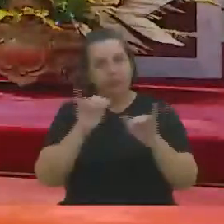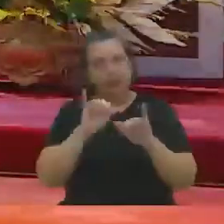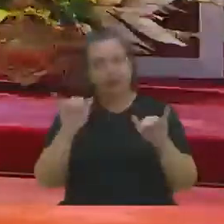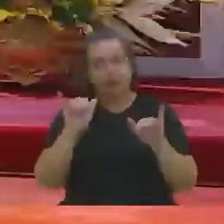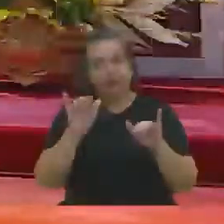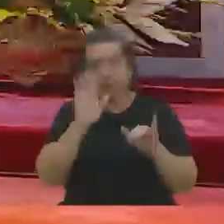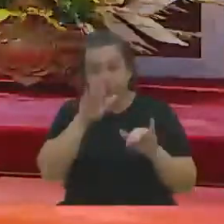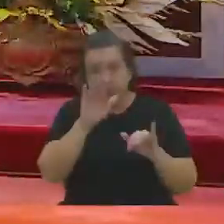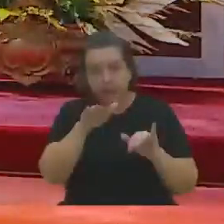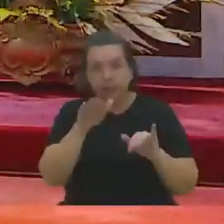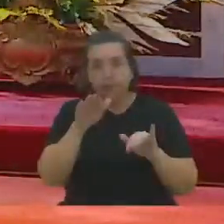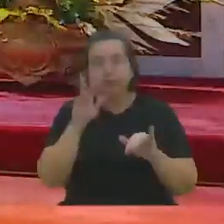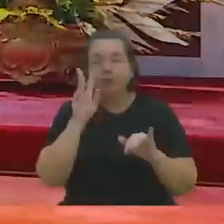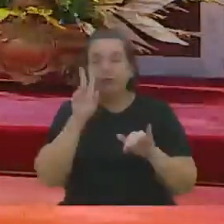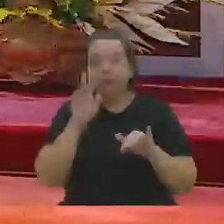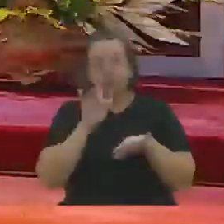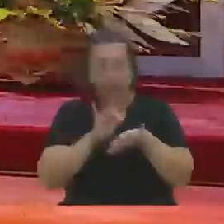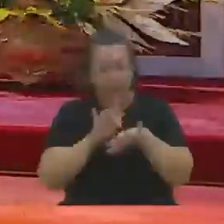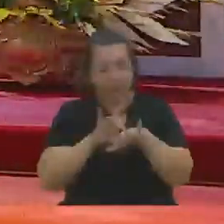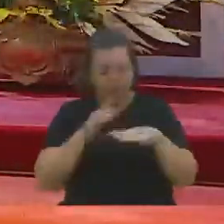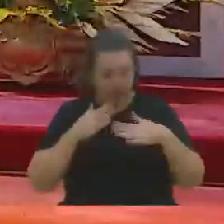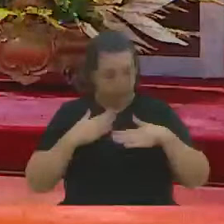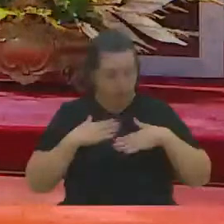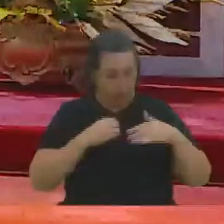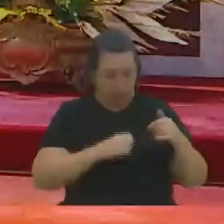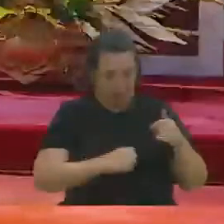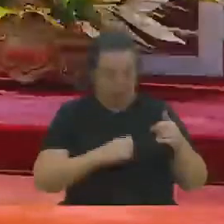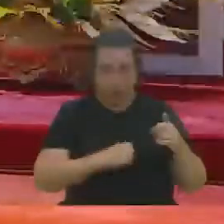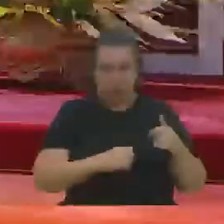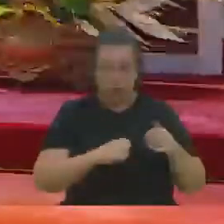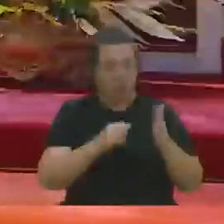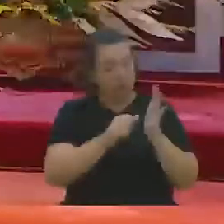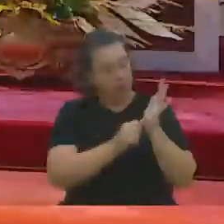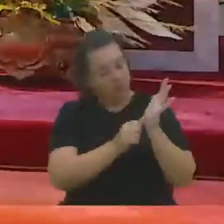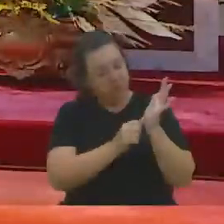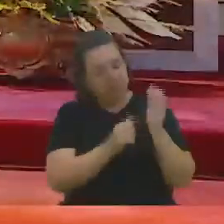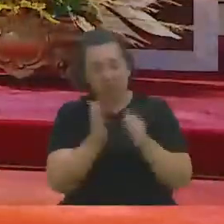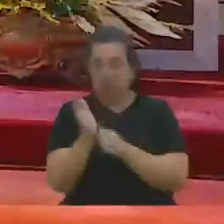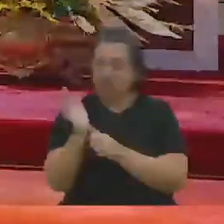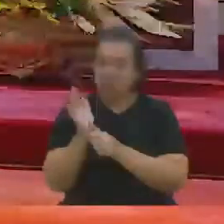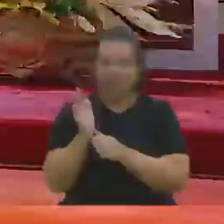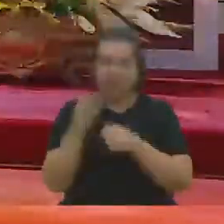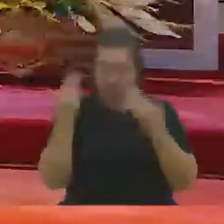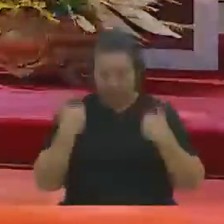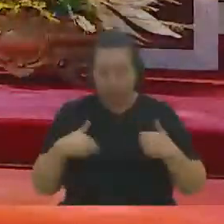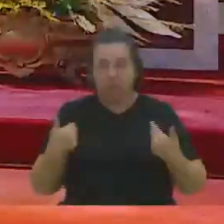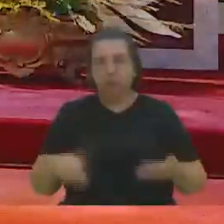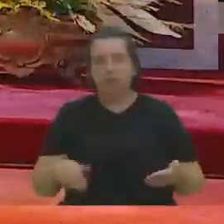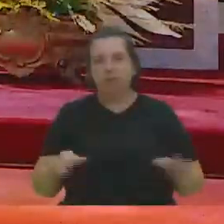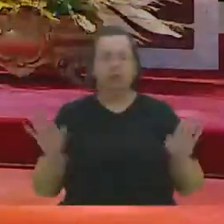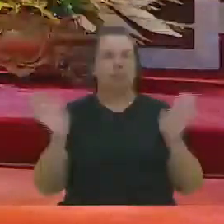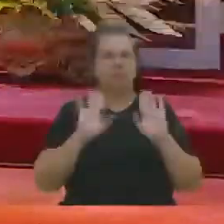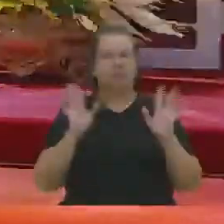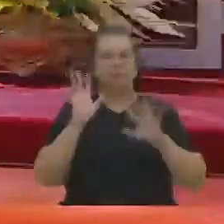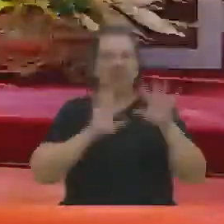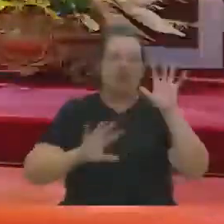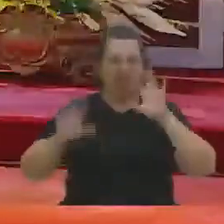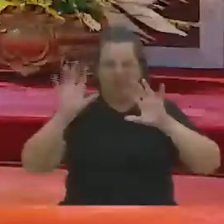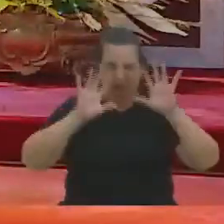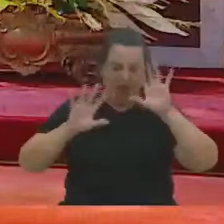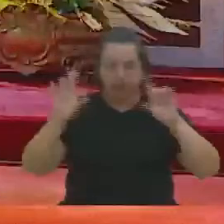veja, toque aqui no meu lado, sou eu mesmo, não sou um